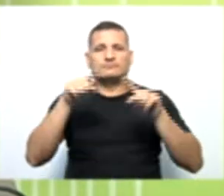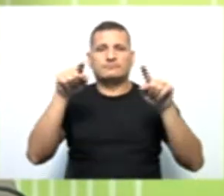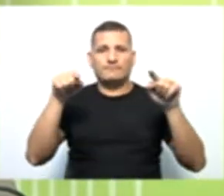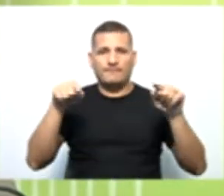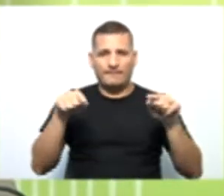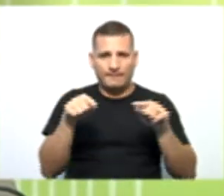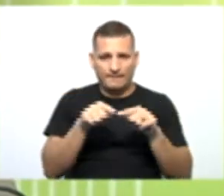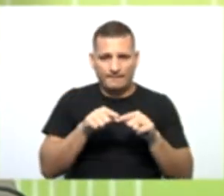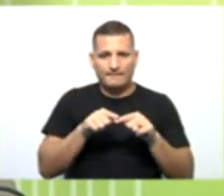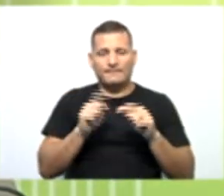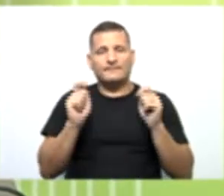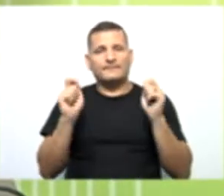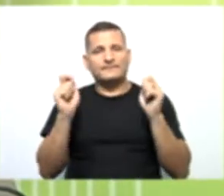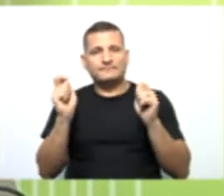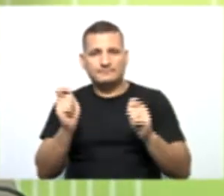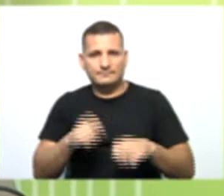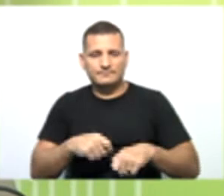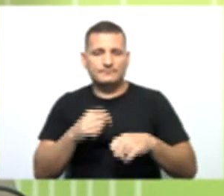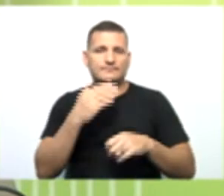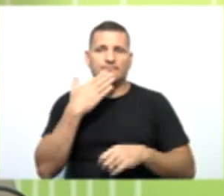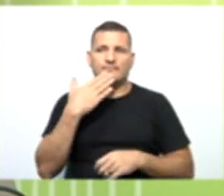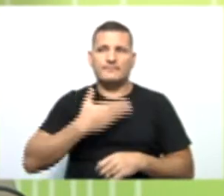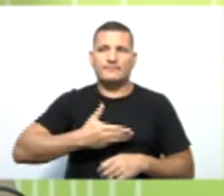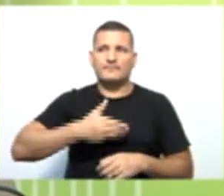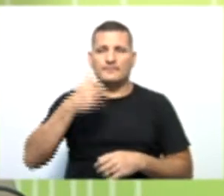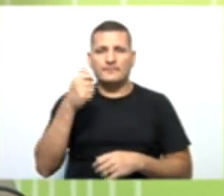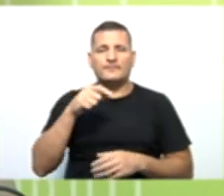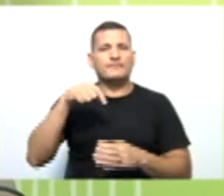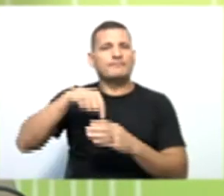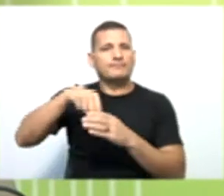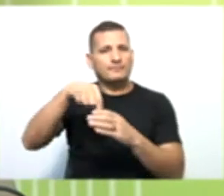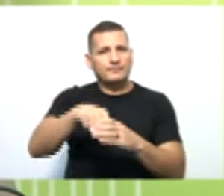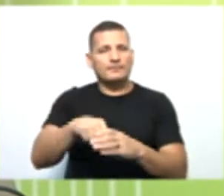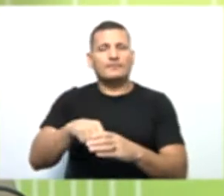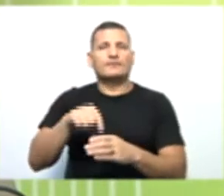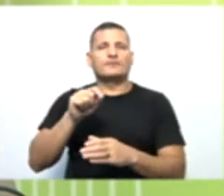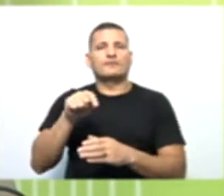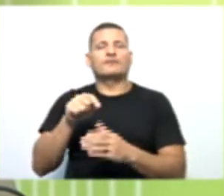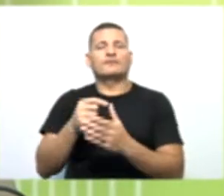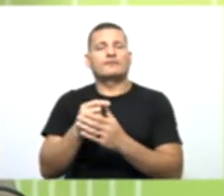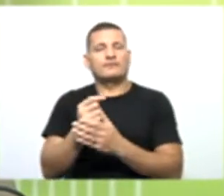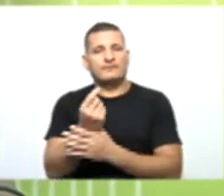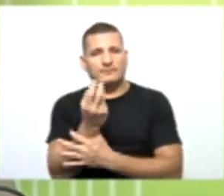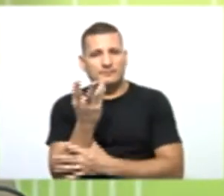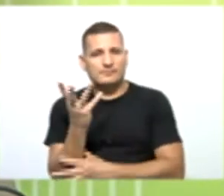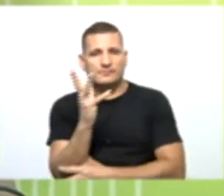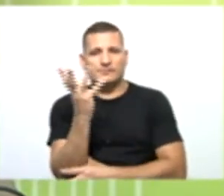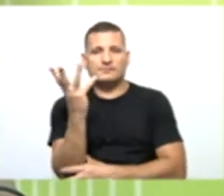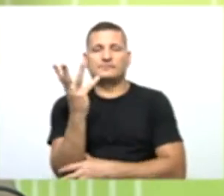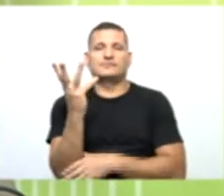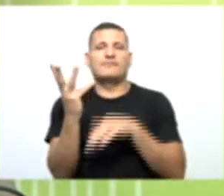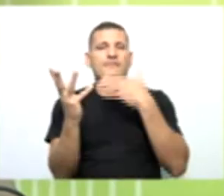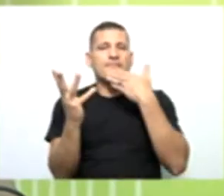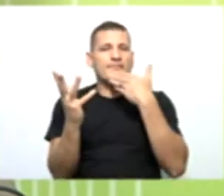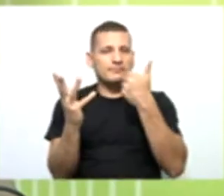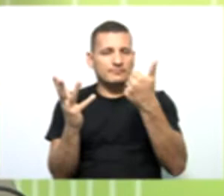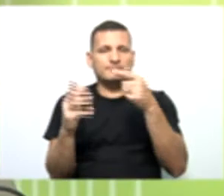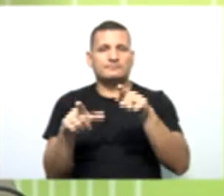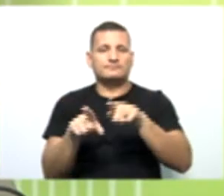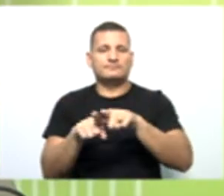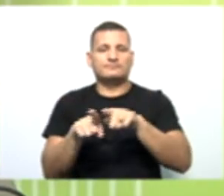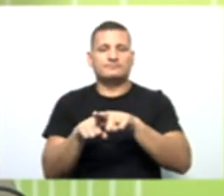funcionários, capacitar, melhorar ali o plantio, a muda, também melhorar a